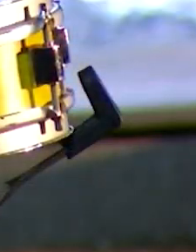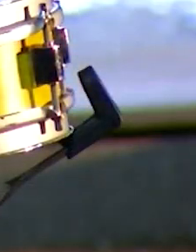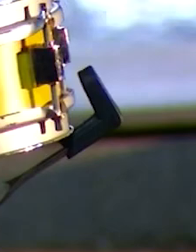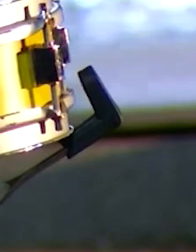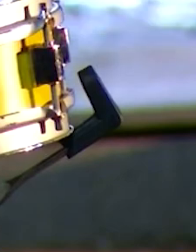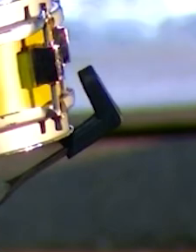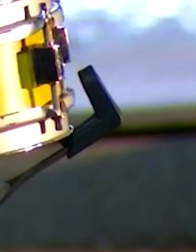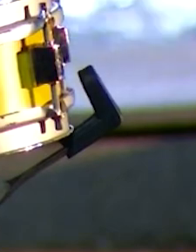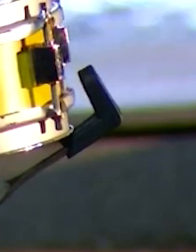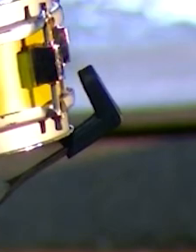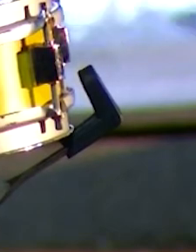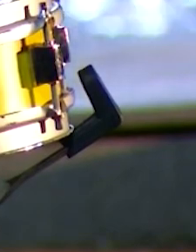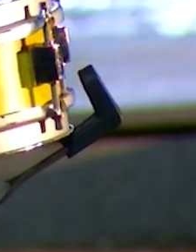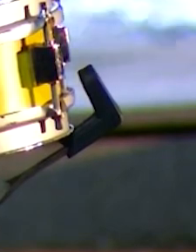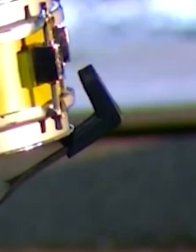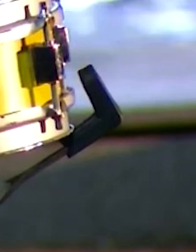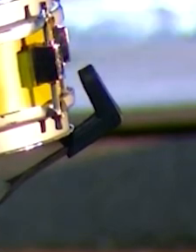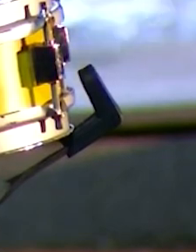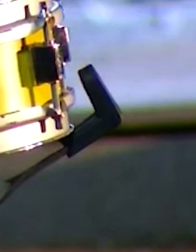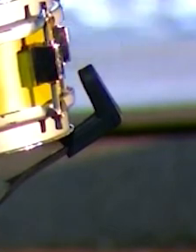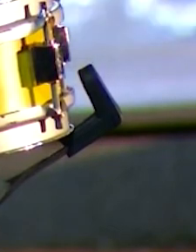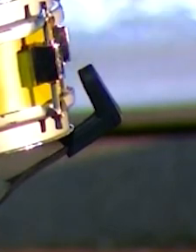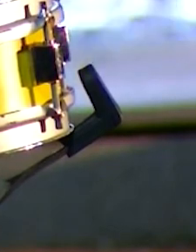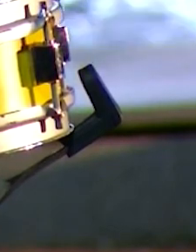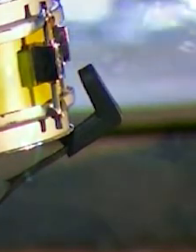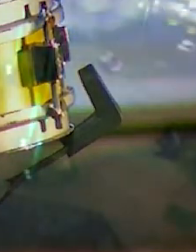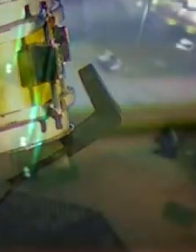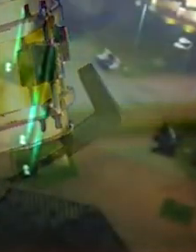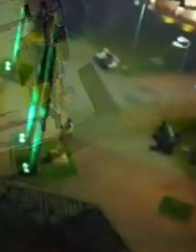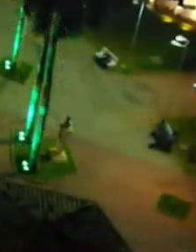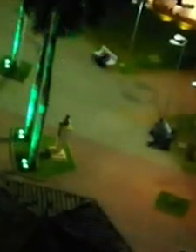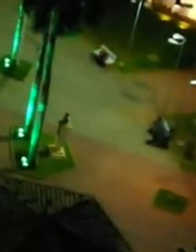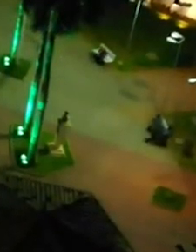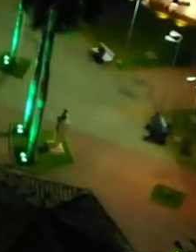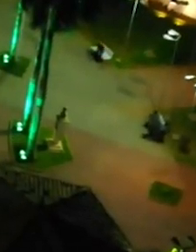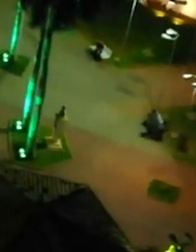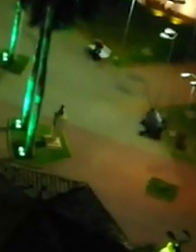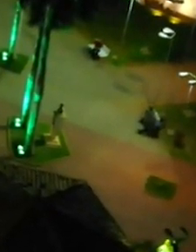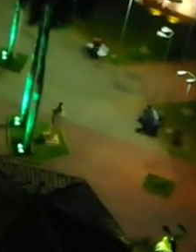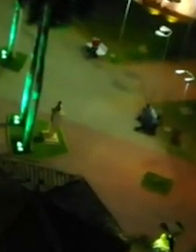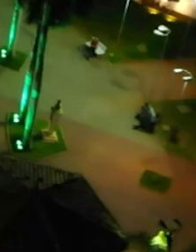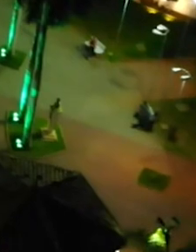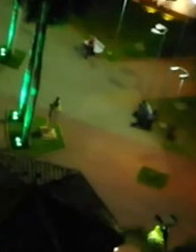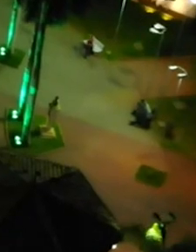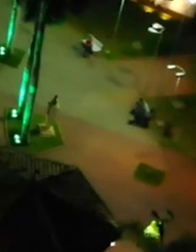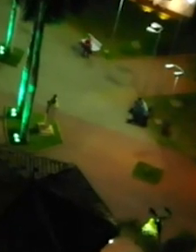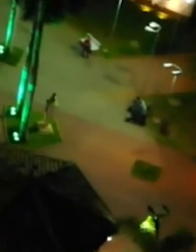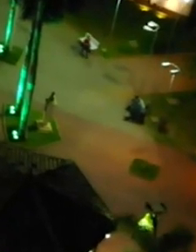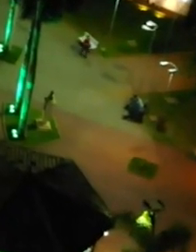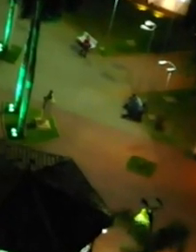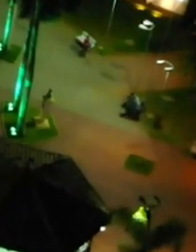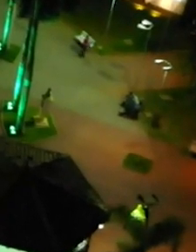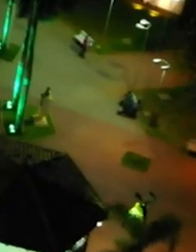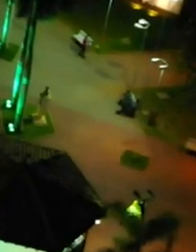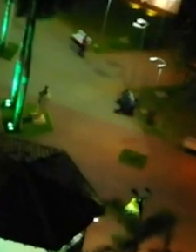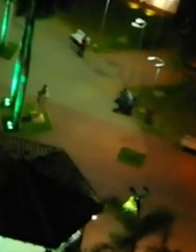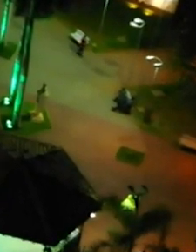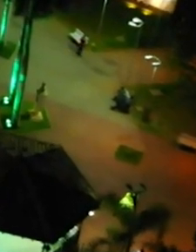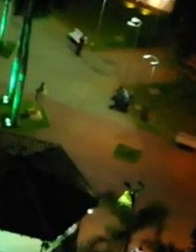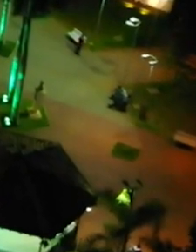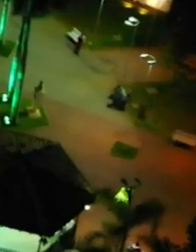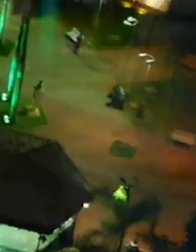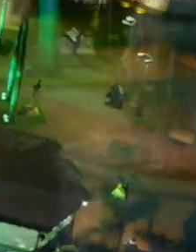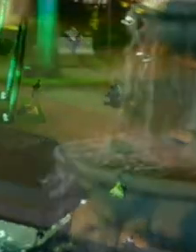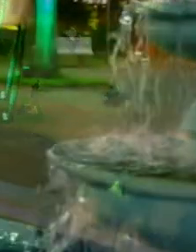esta bela natureza despertou para um mundo